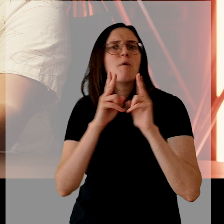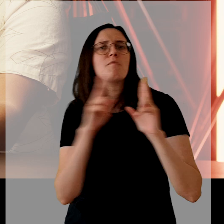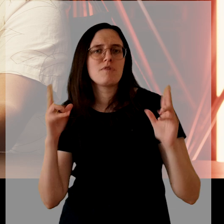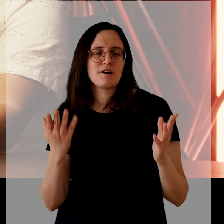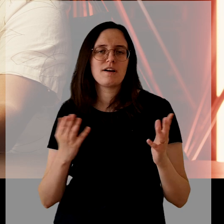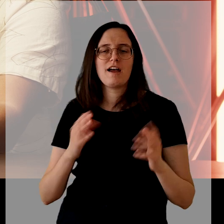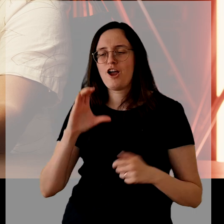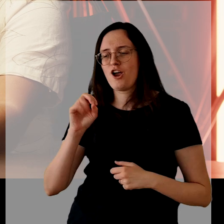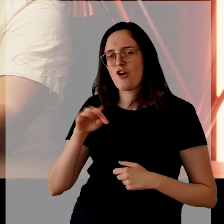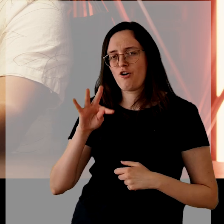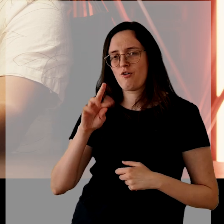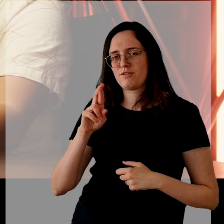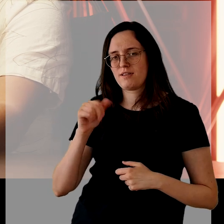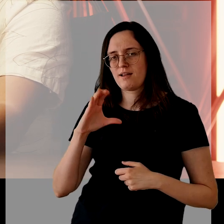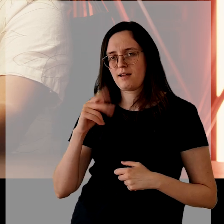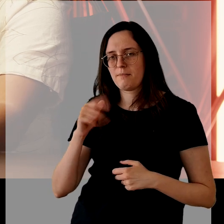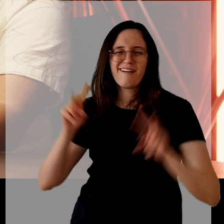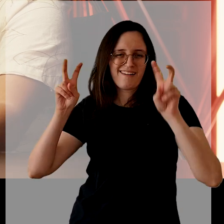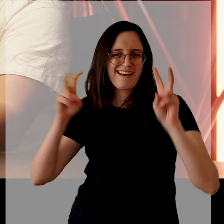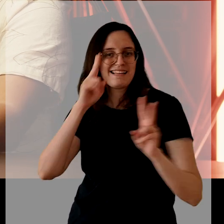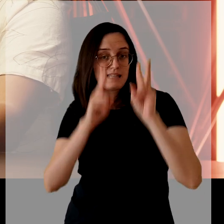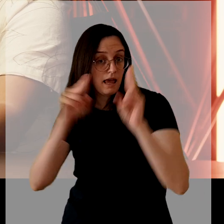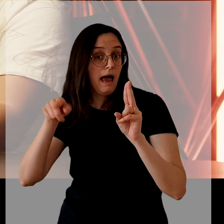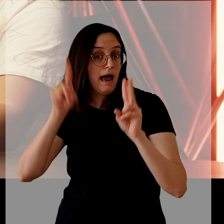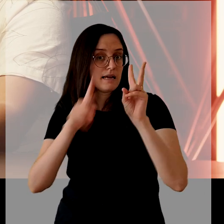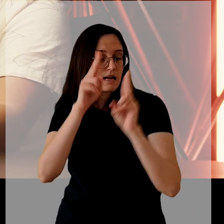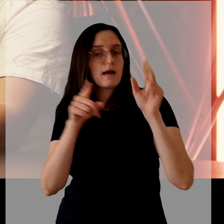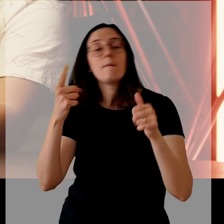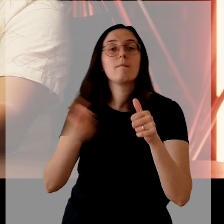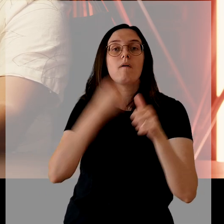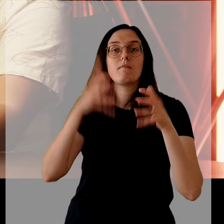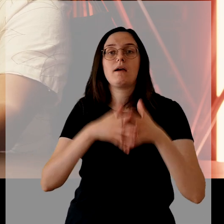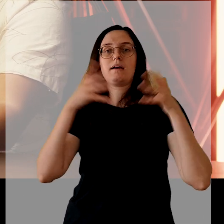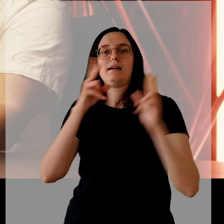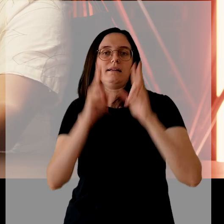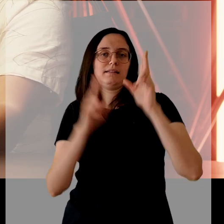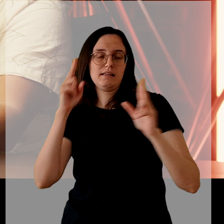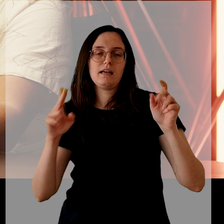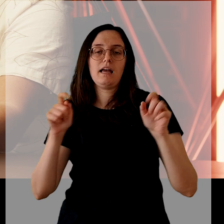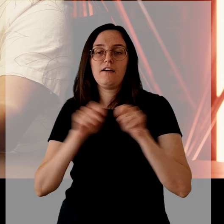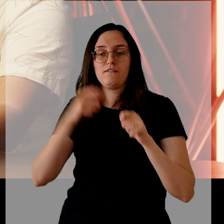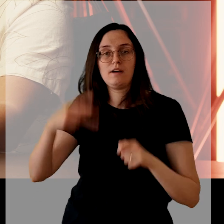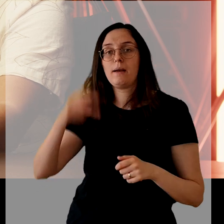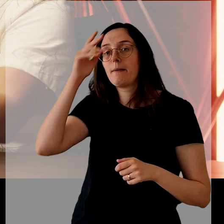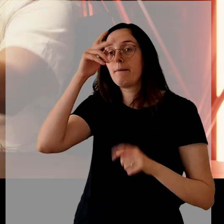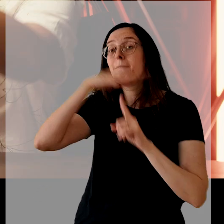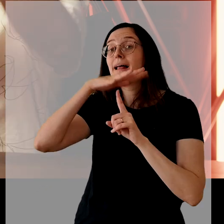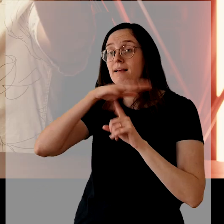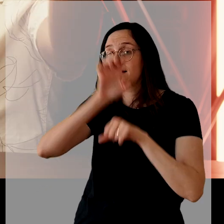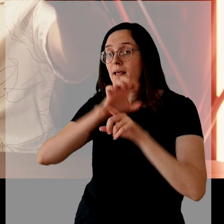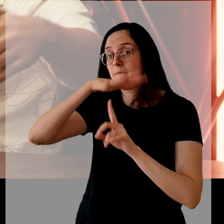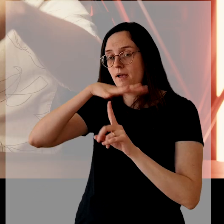Foi o Contracapa, quando eu fiz o Contracapa, foi a primeira grande série assim, que foi feita no Paraná. Assim, já